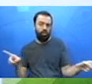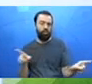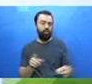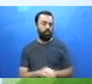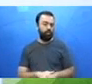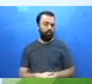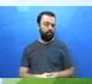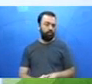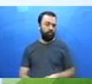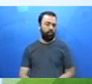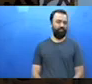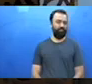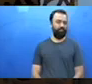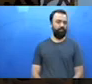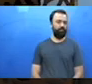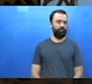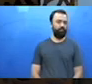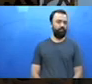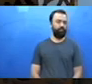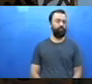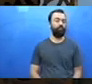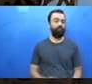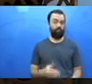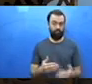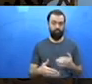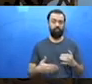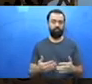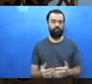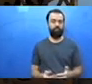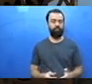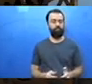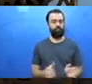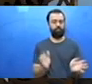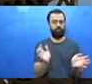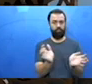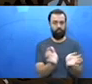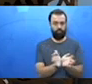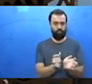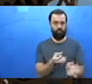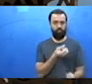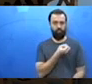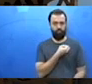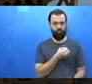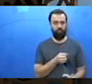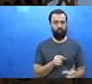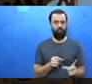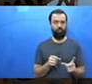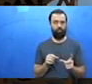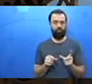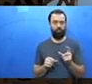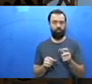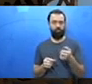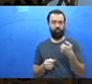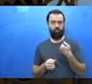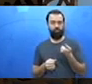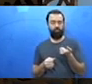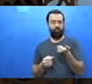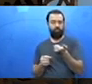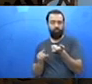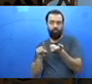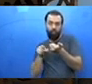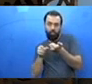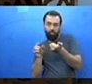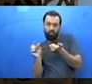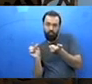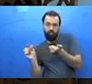reta, certo? Então, vamos lá, continuando. O conjunto dos números inteiros, né, ele surgiu da necessidade